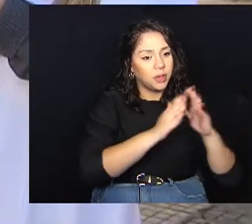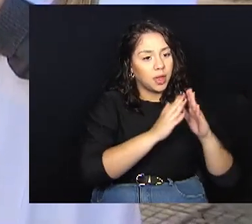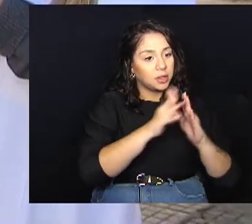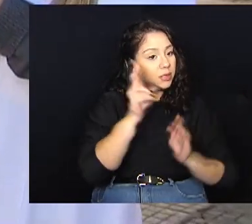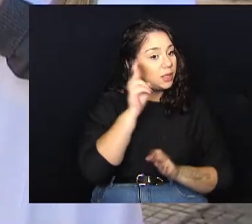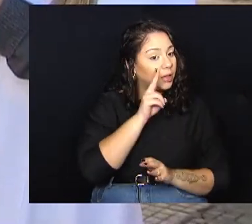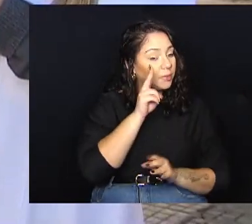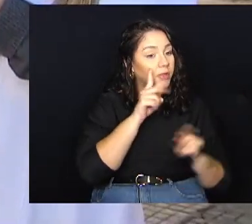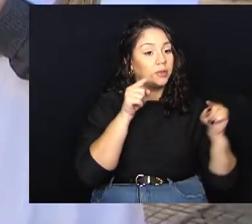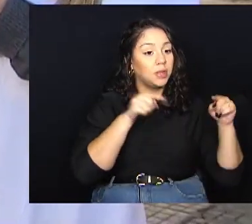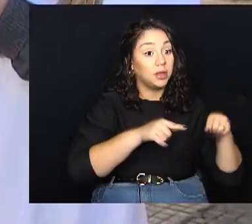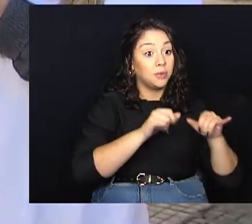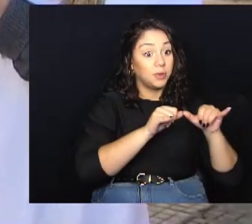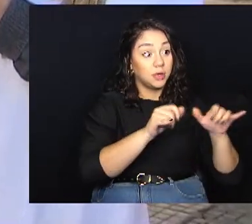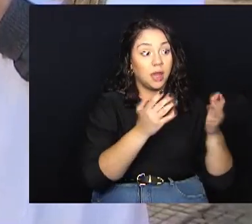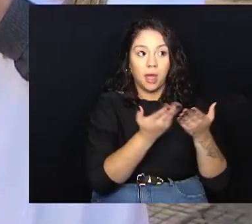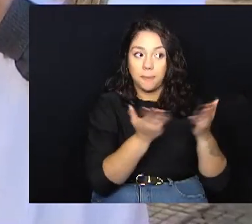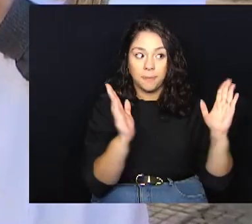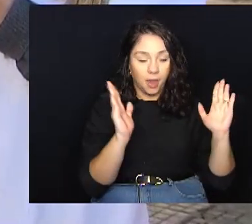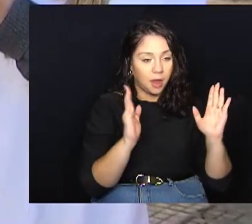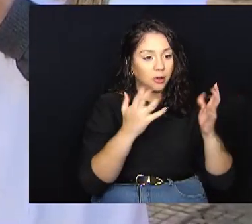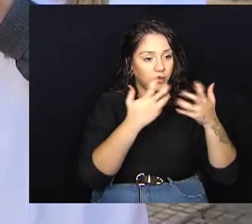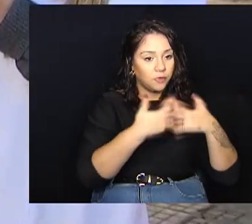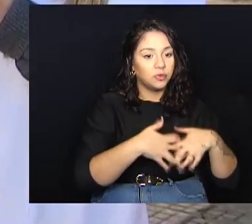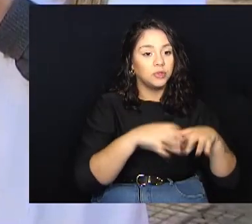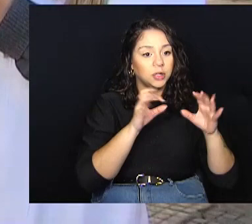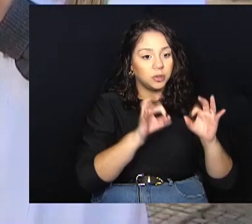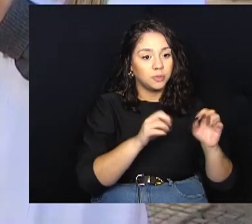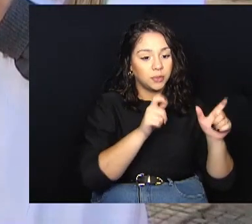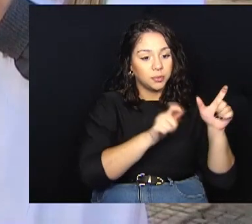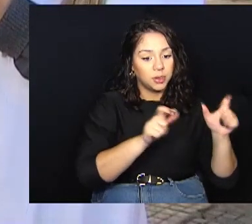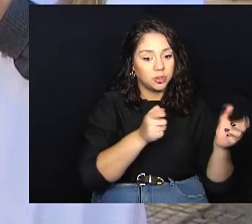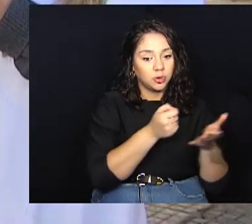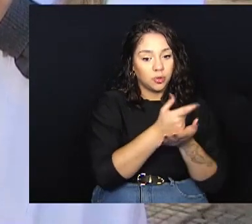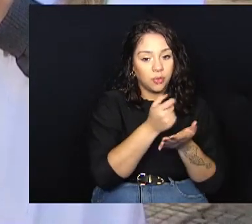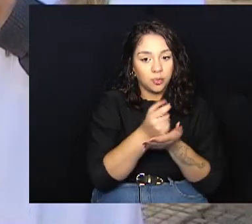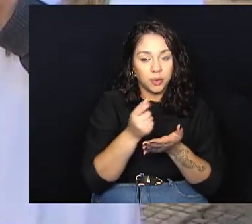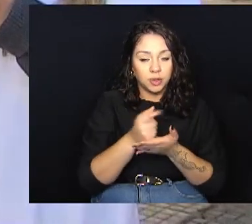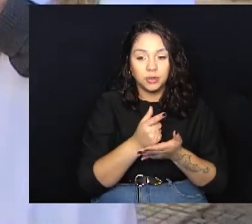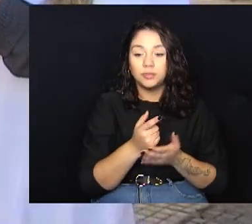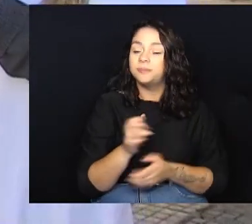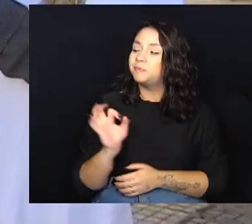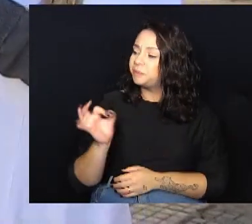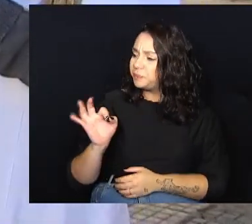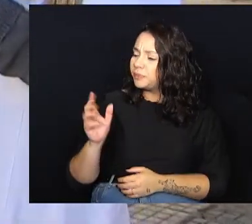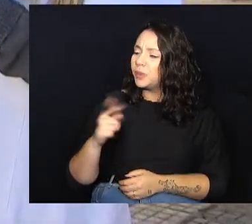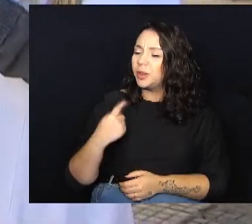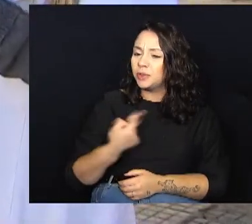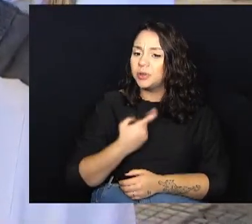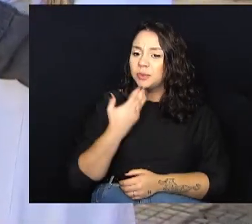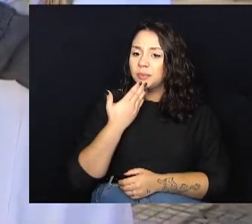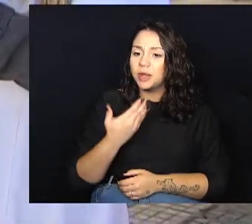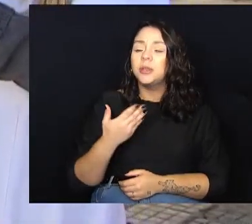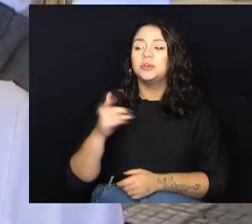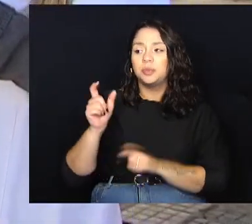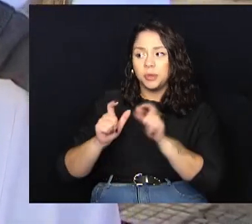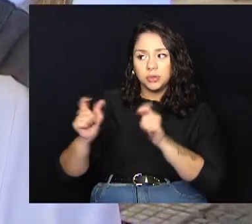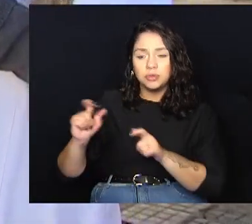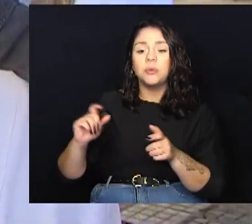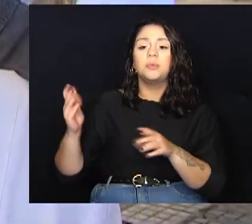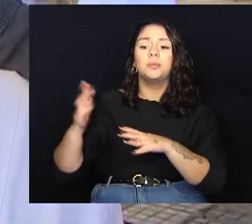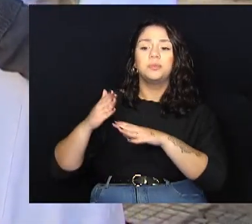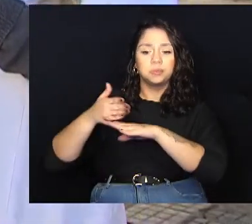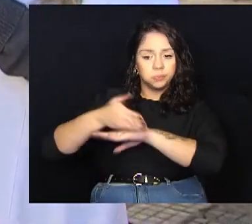que o mercado está aberto né funcionando pessoal comprando e tudo mais a gente pede que o pessoal não deixe de frequentar o